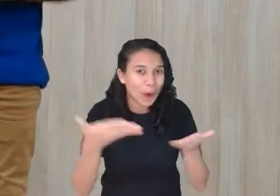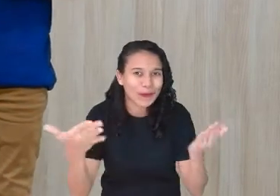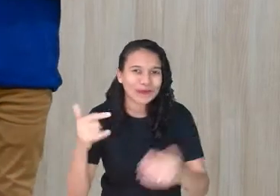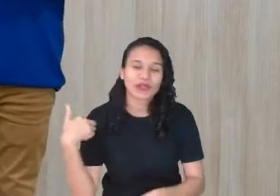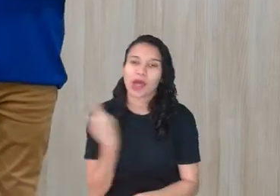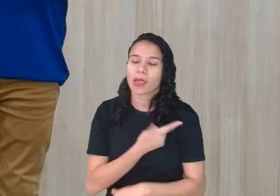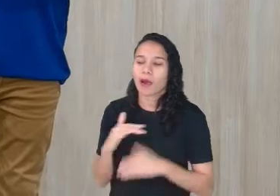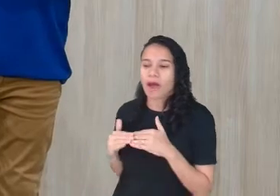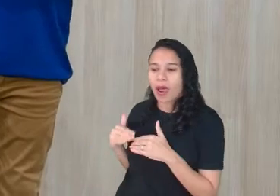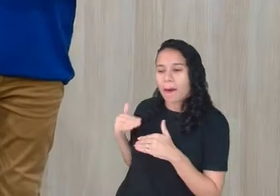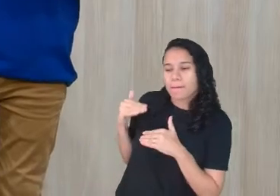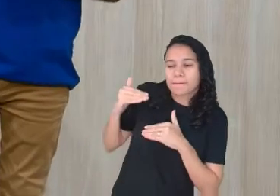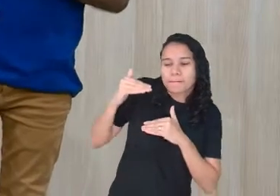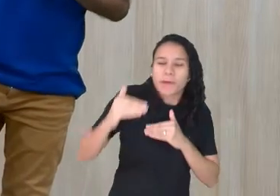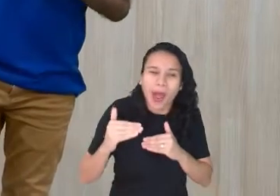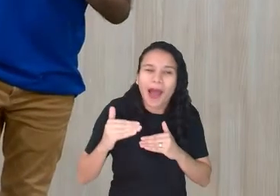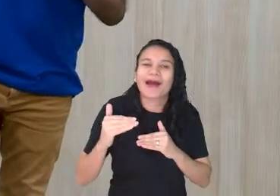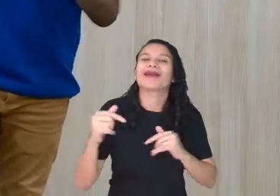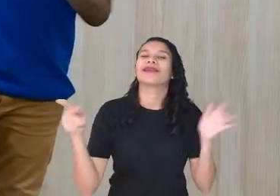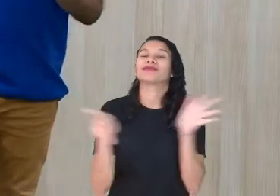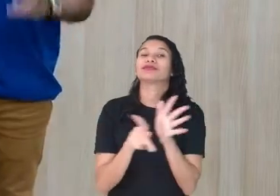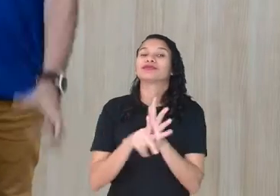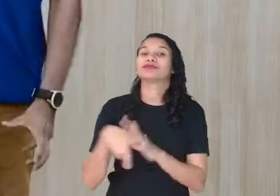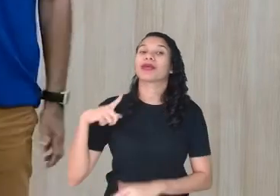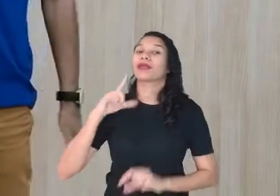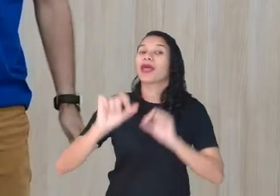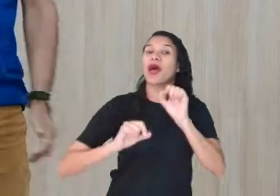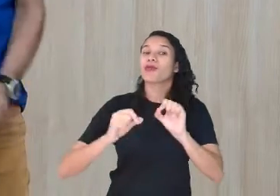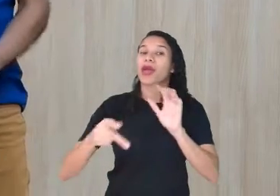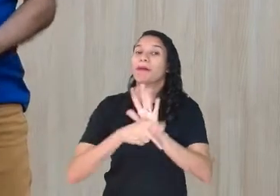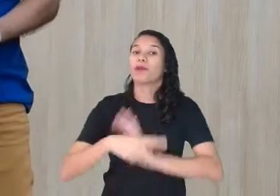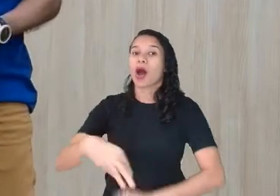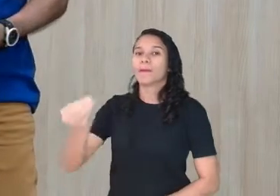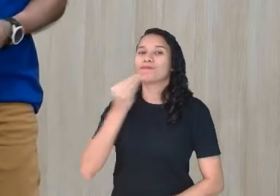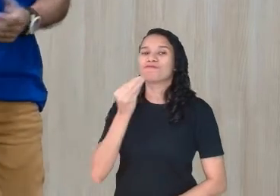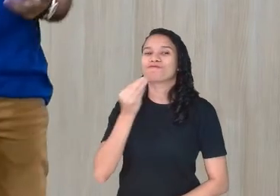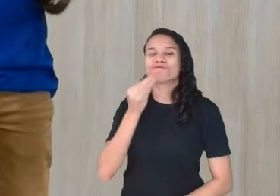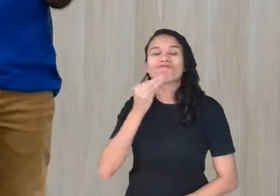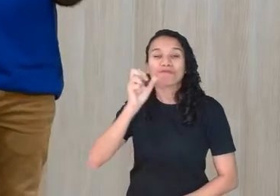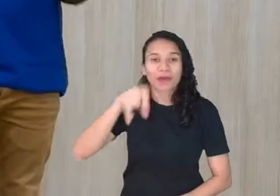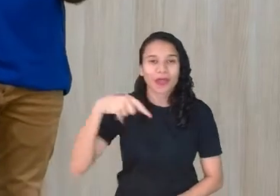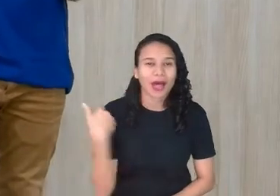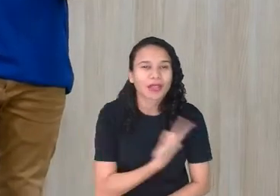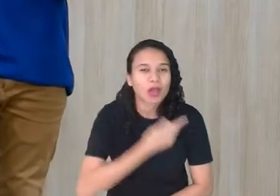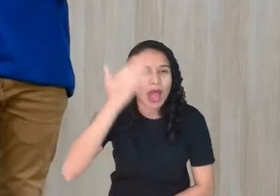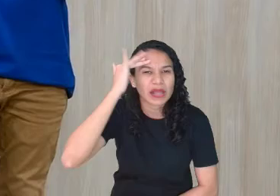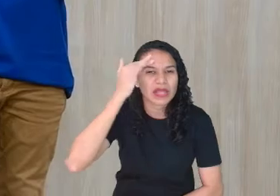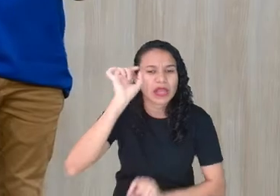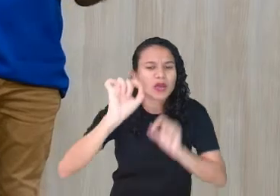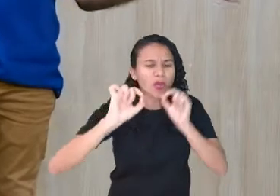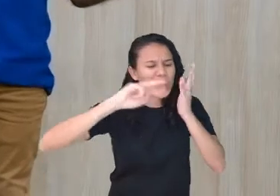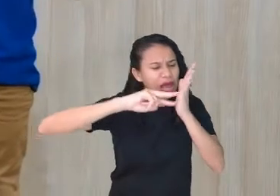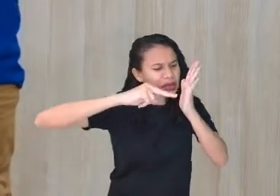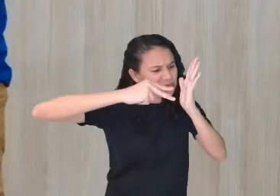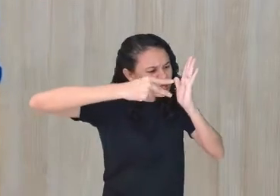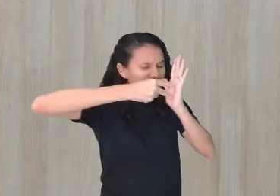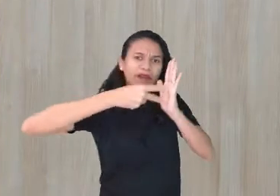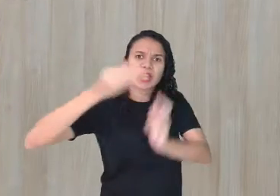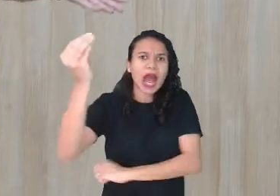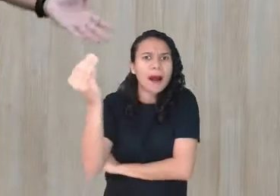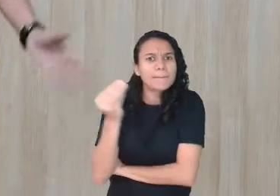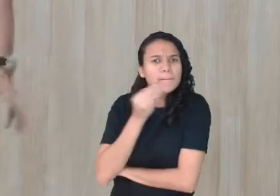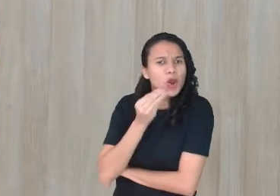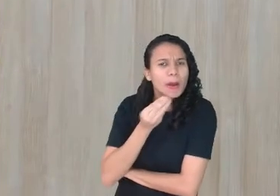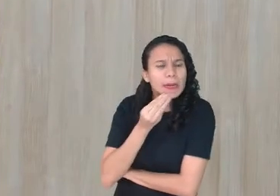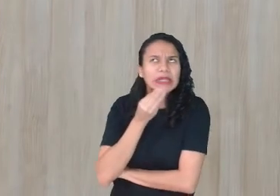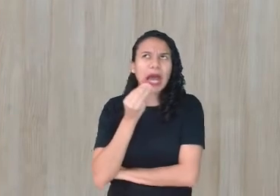vamos andar um degrau e vamos às probabilidades. Exatamente, vamos entender o que significa a